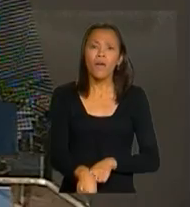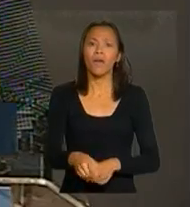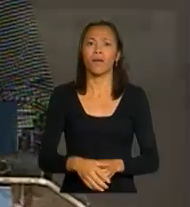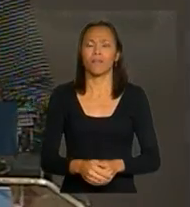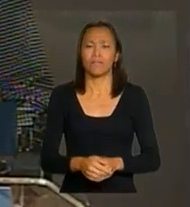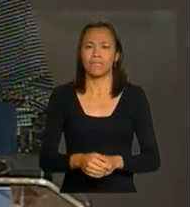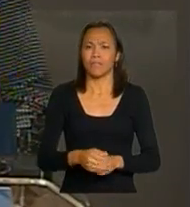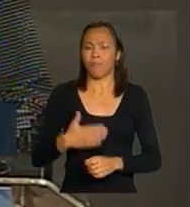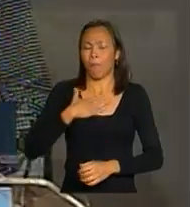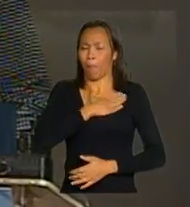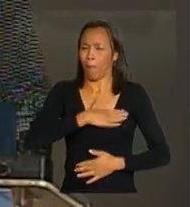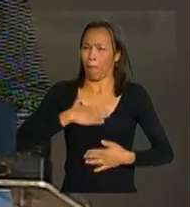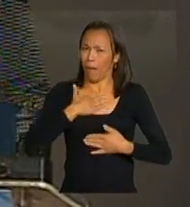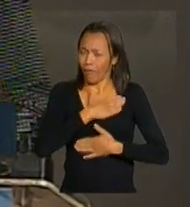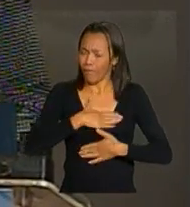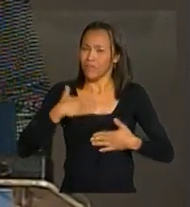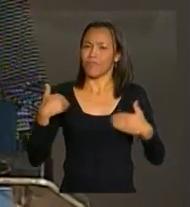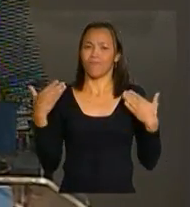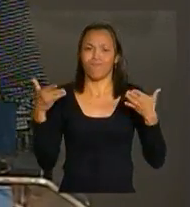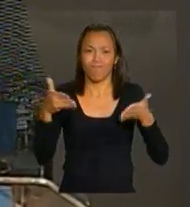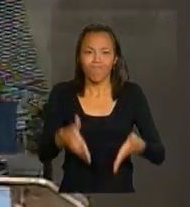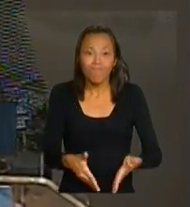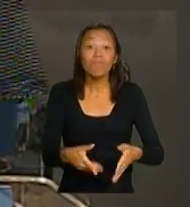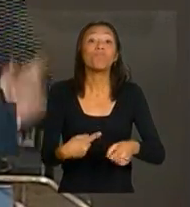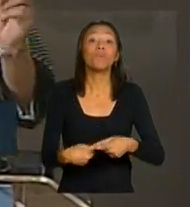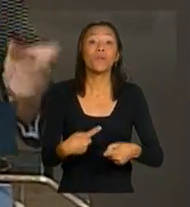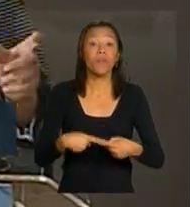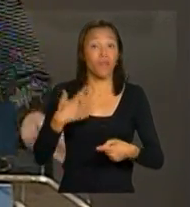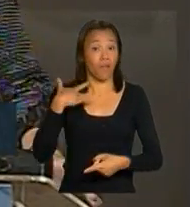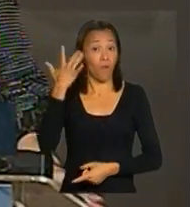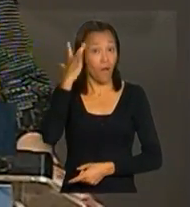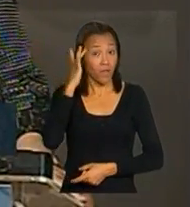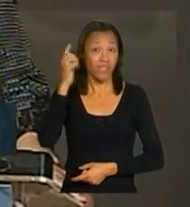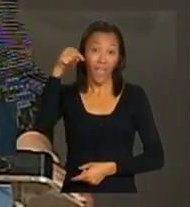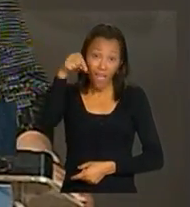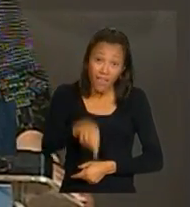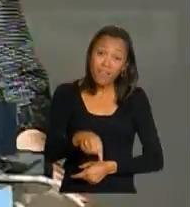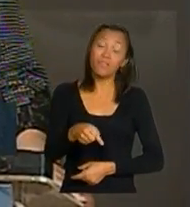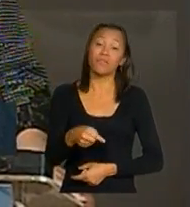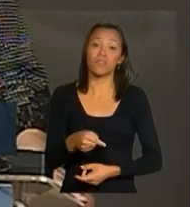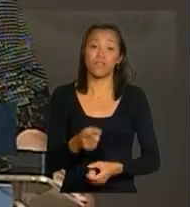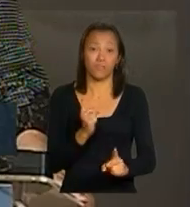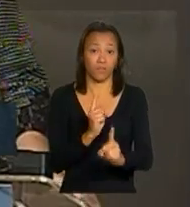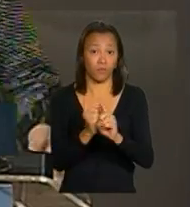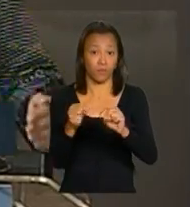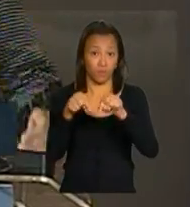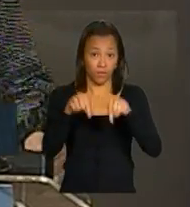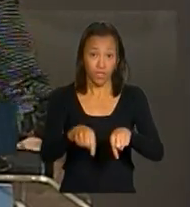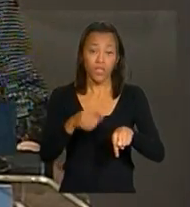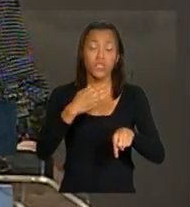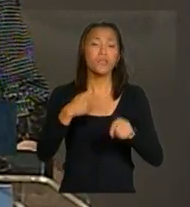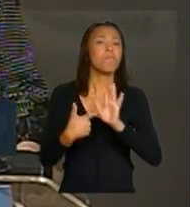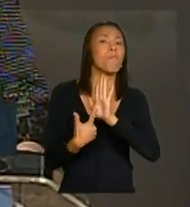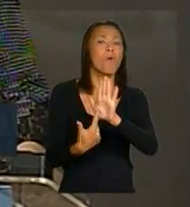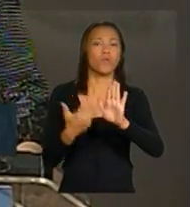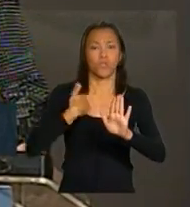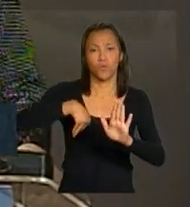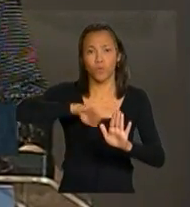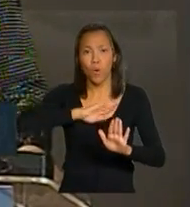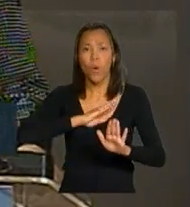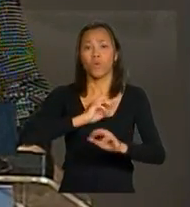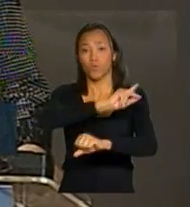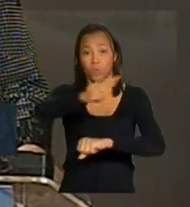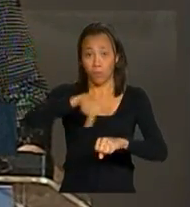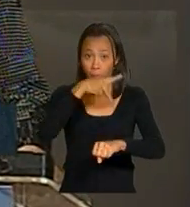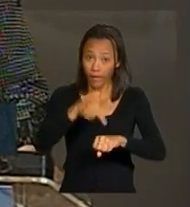é uma grande honra estar aqui, porque eu acho que são momentos como esses que mostram que o nosso país vem